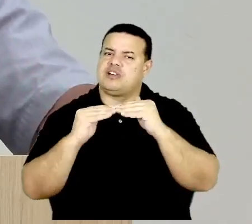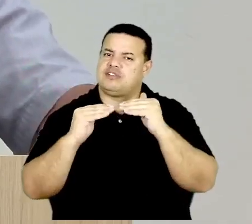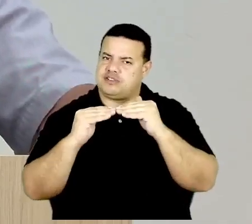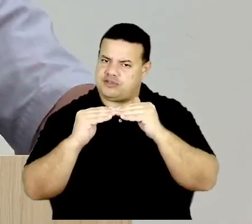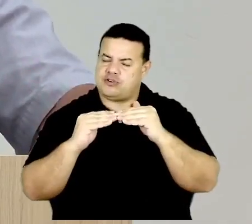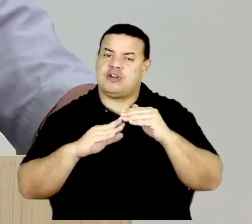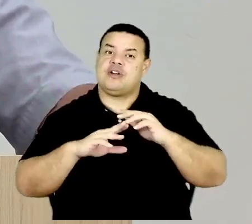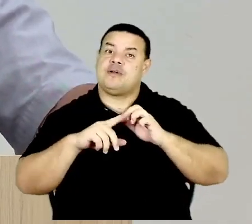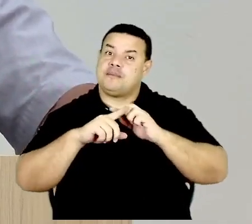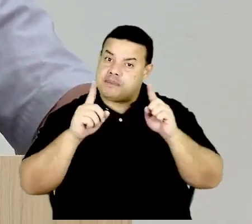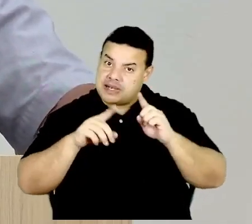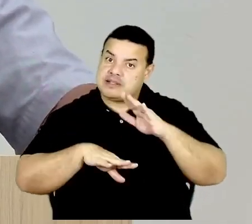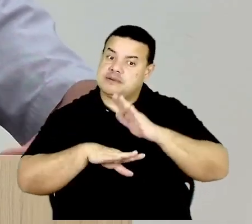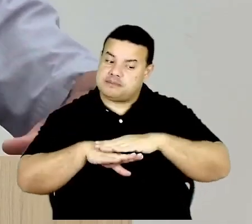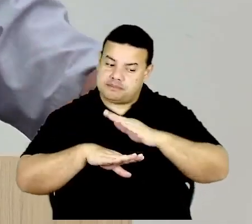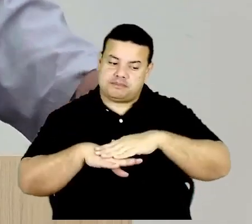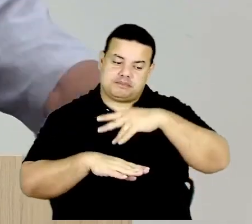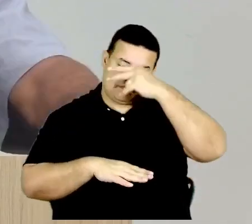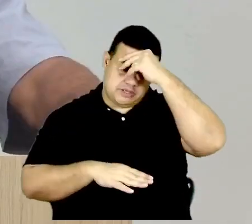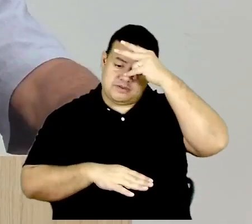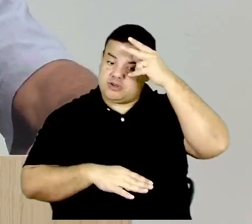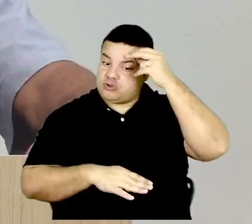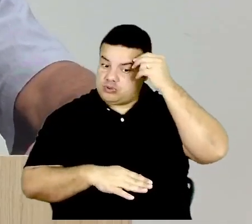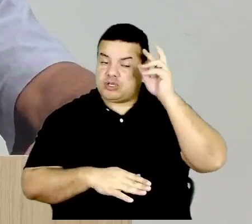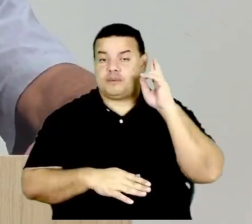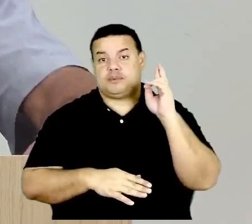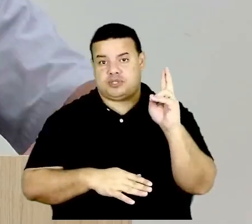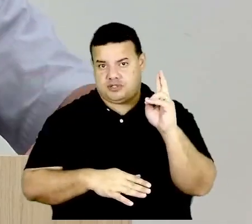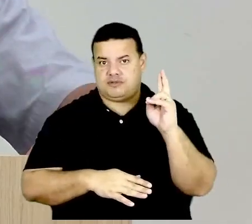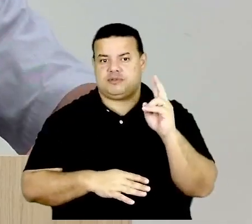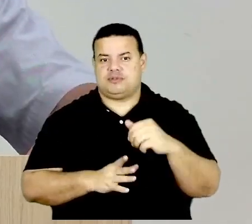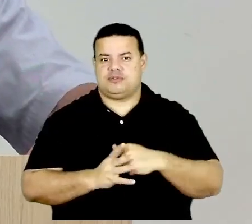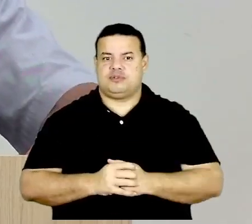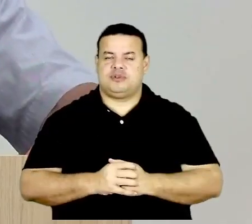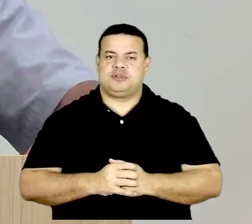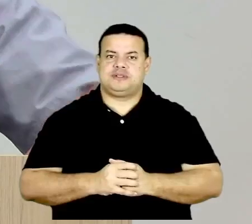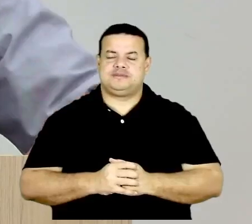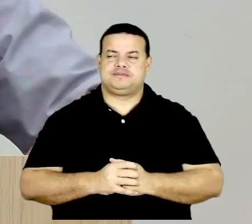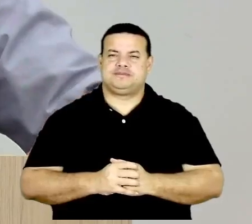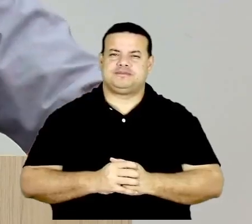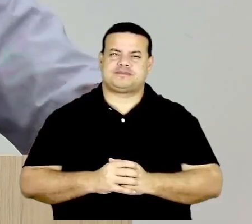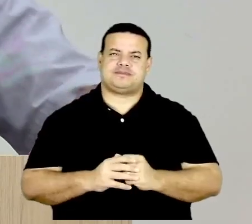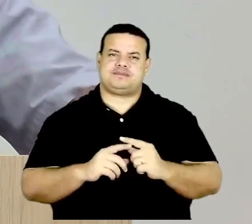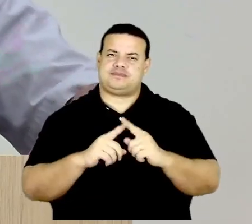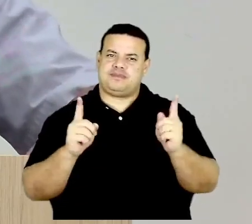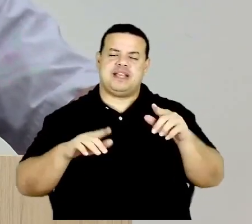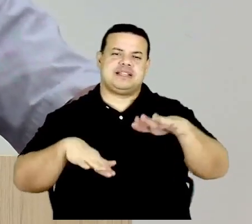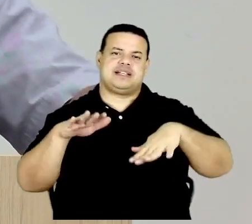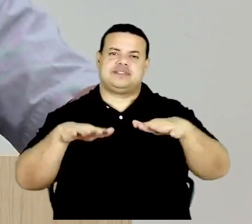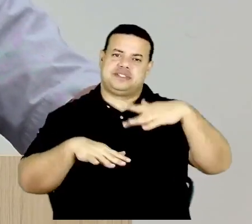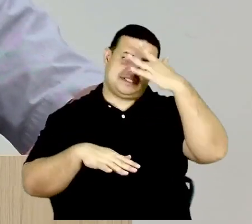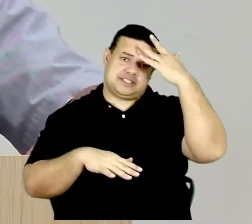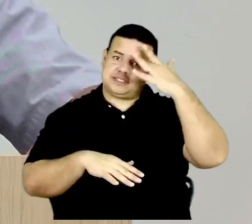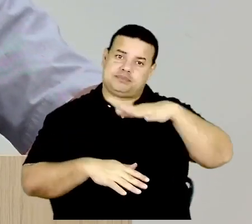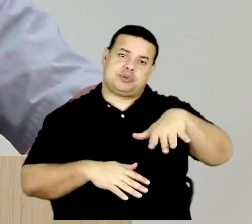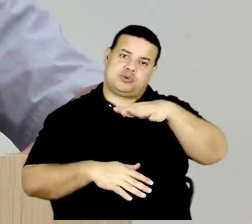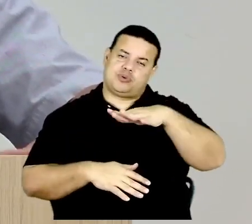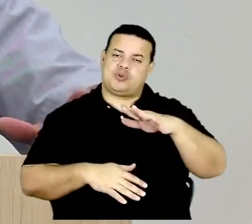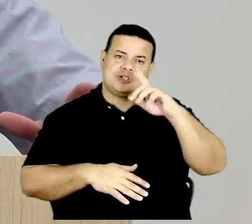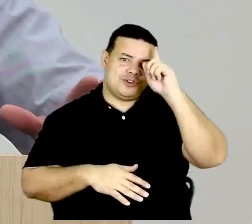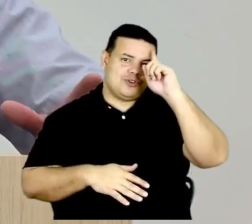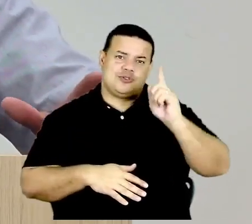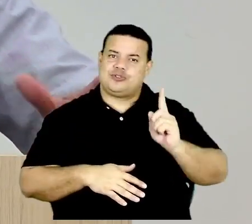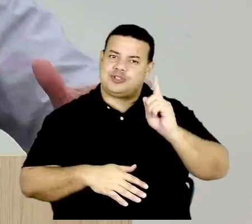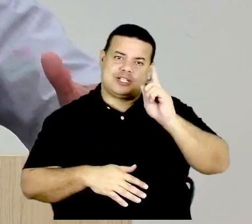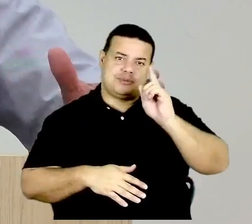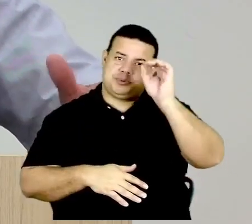Municipal. Então vamos lá. Mas eu acho que às vezes parte da população não tem conhecimento exato do que se